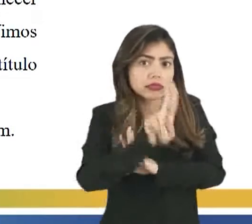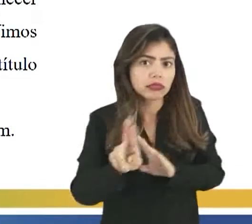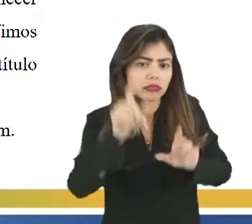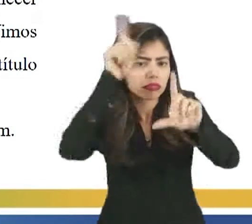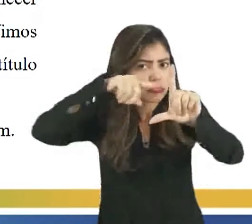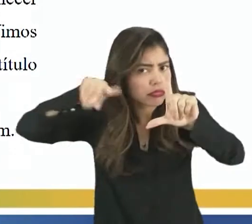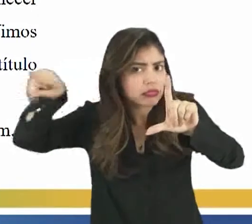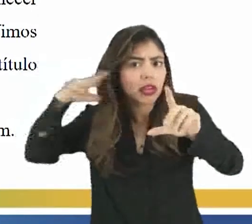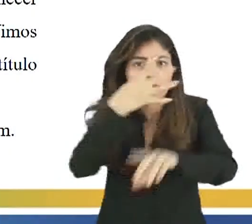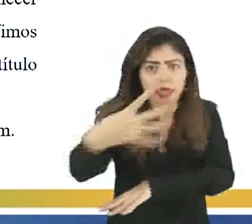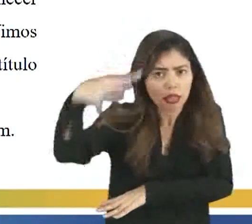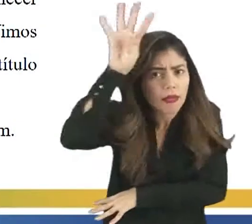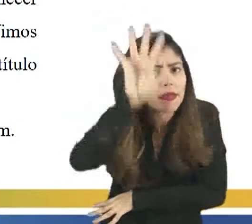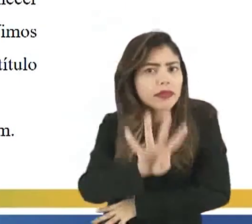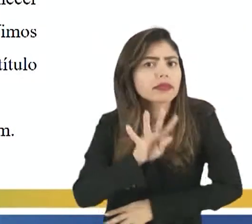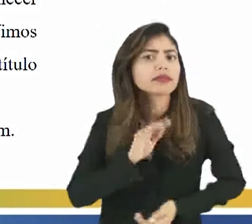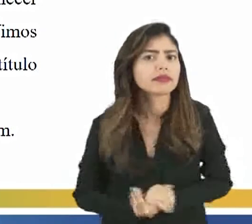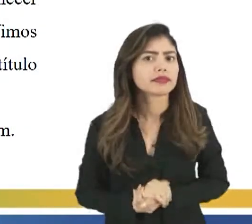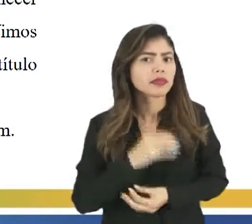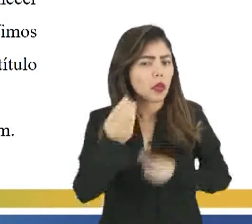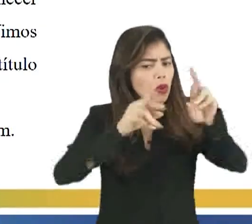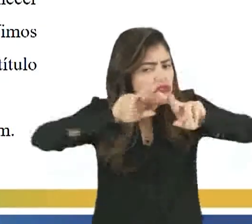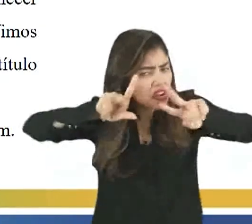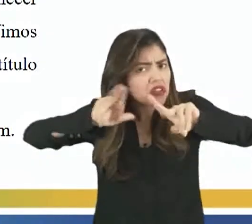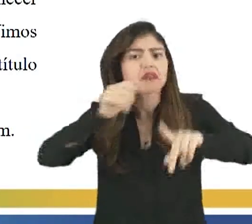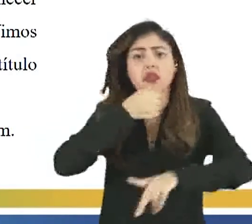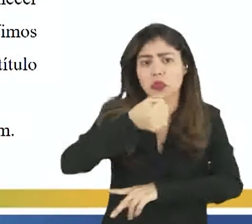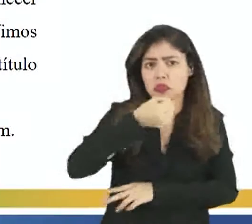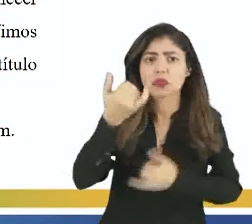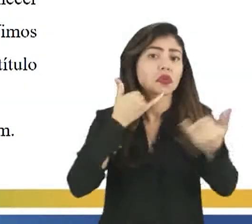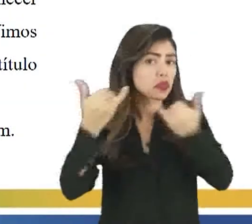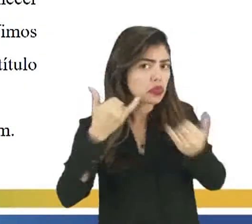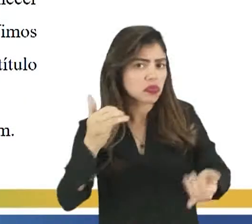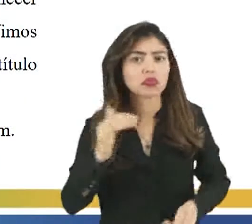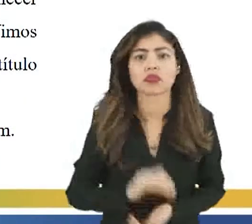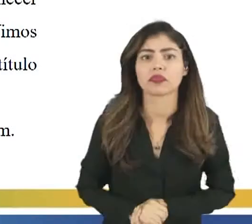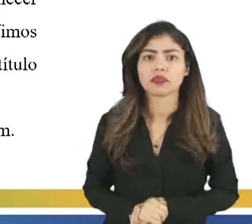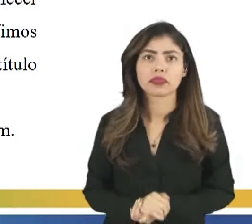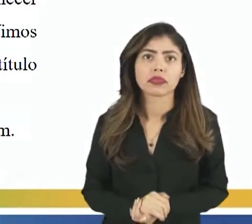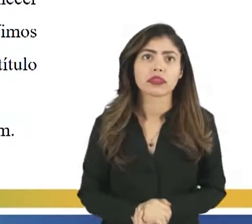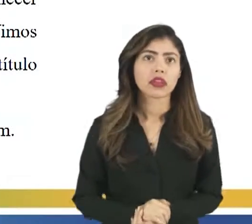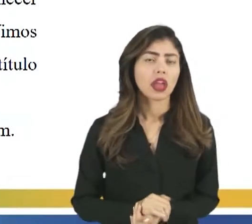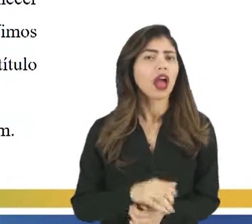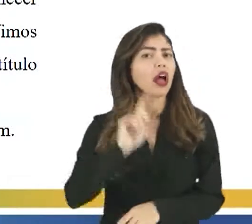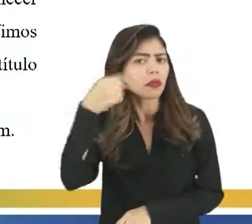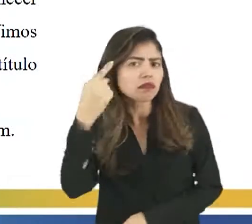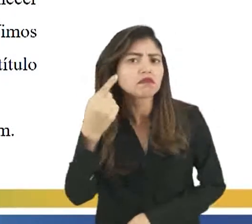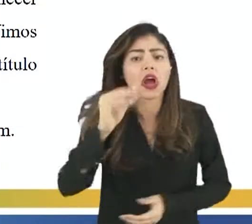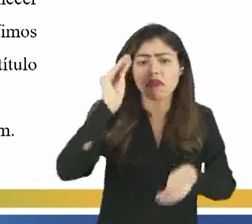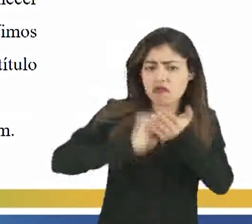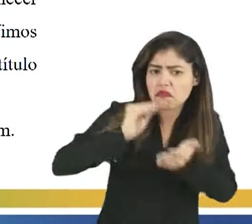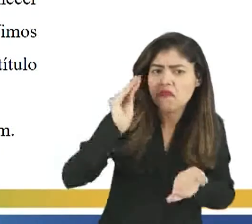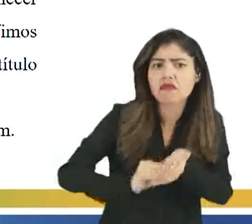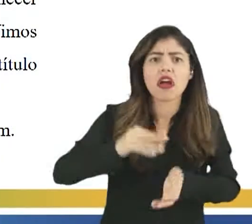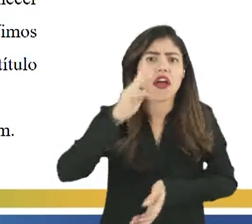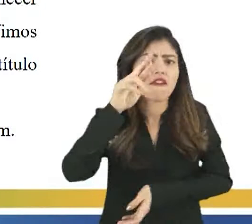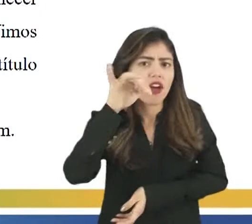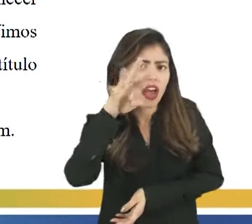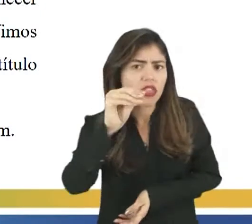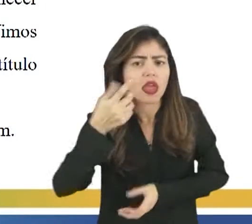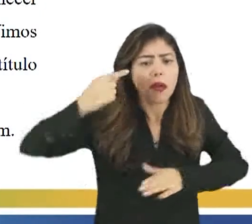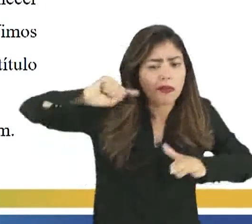de gráficos e tabelas, como ele se diferencia da notícia. Além de mencionar um fato, apresenta uma